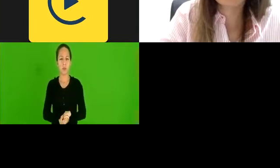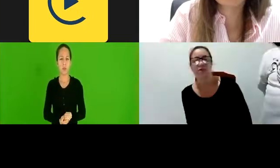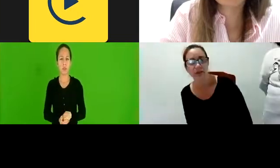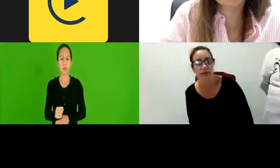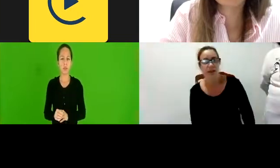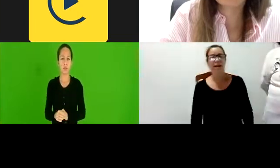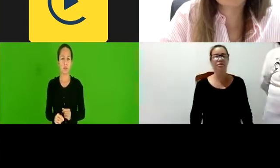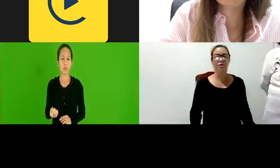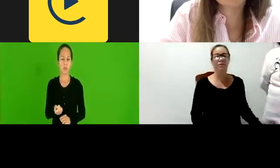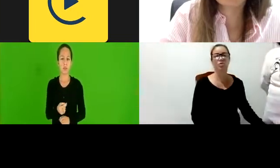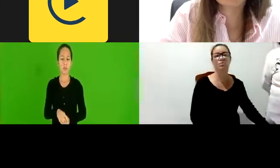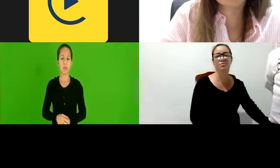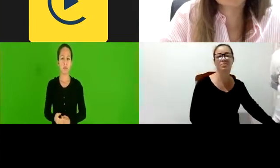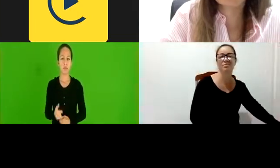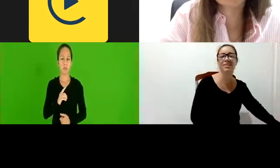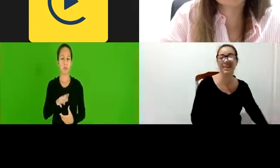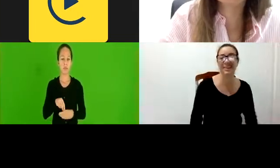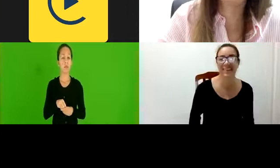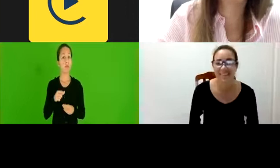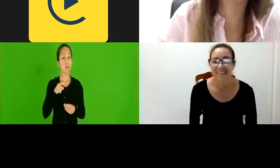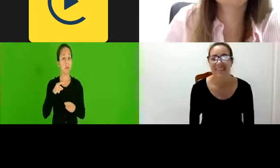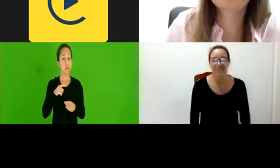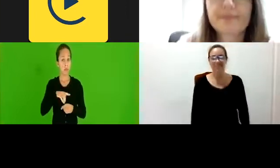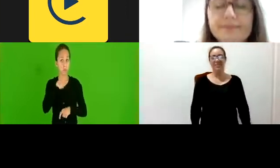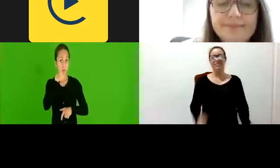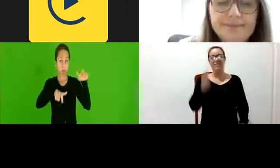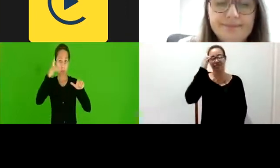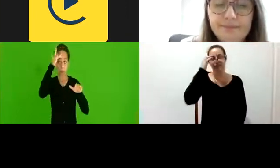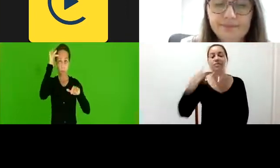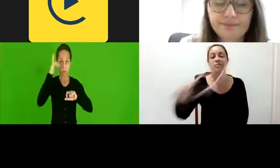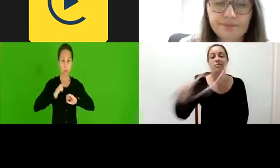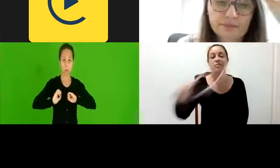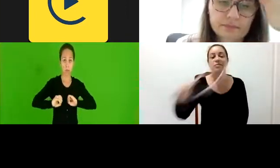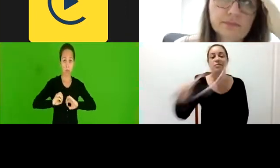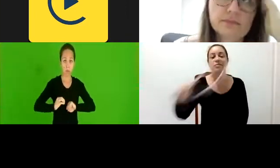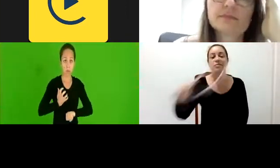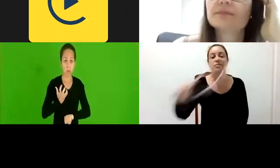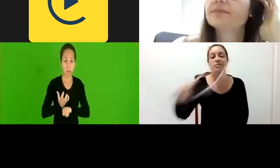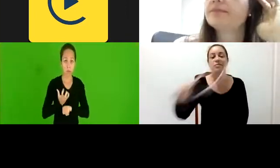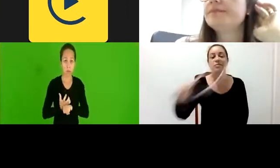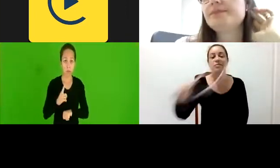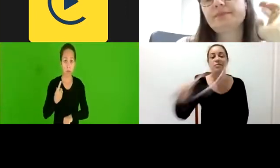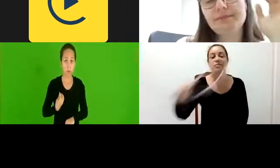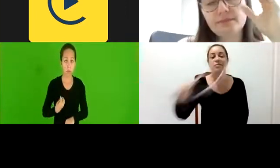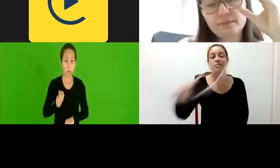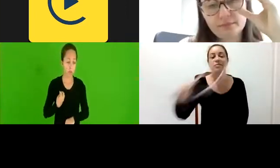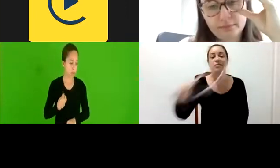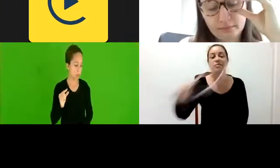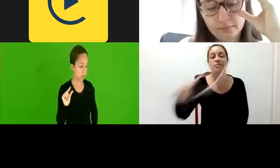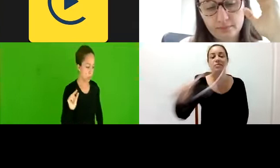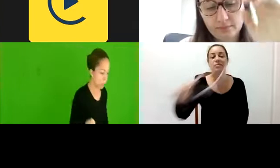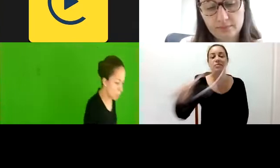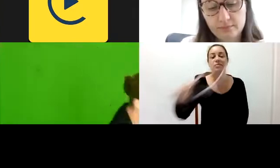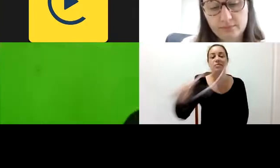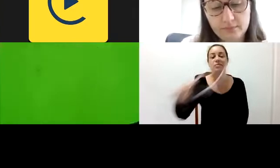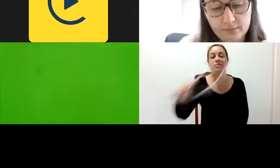então, para os professores, né, que ministram essas disciplinas, para saber, inclusive, deles, o que eles entendem do